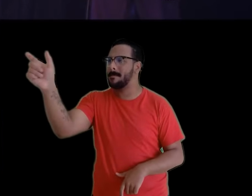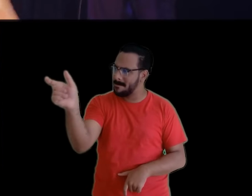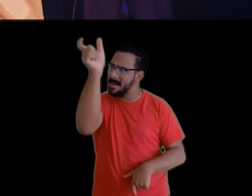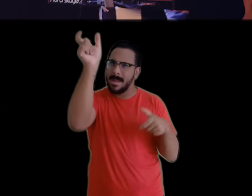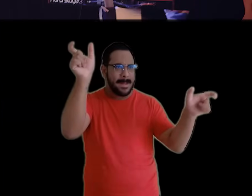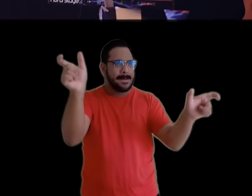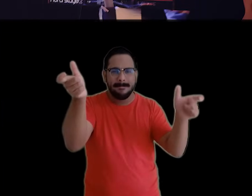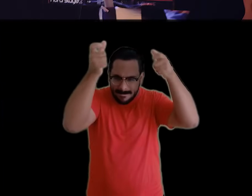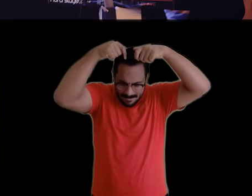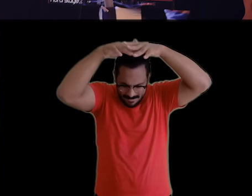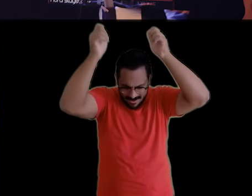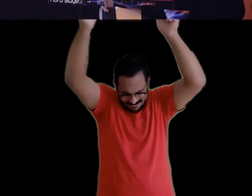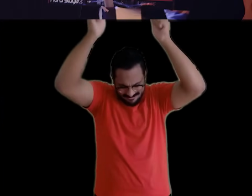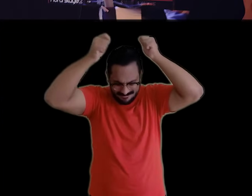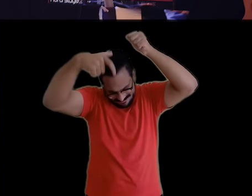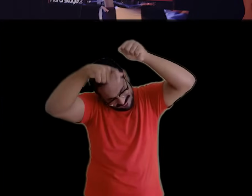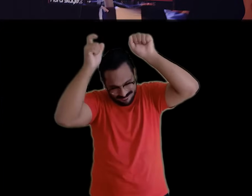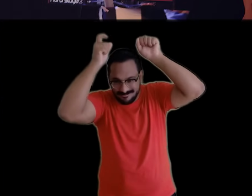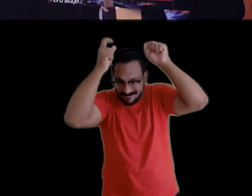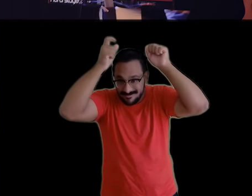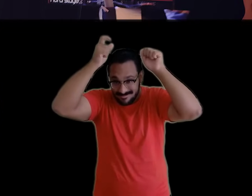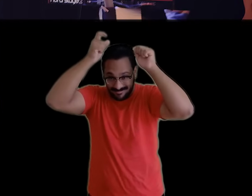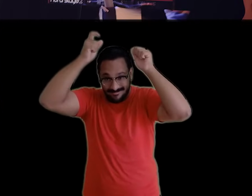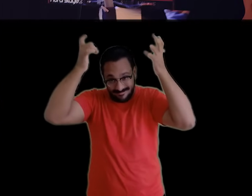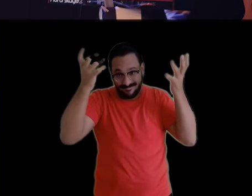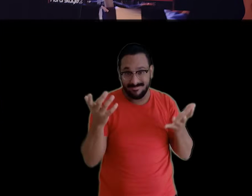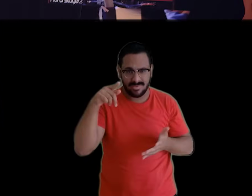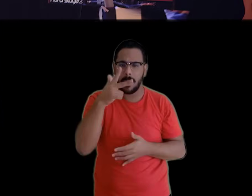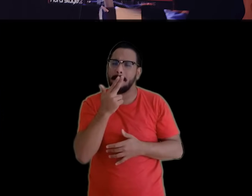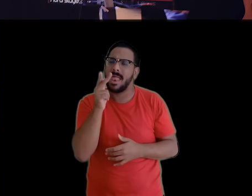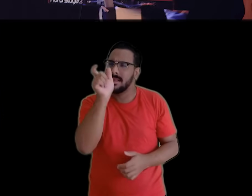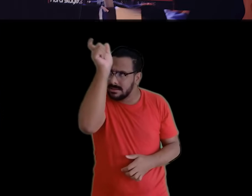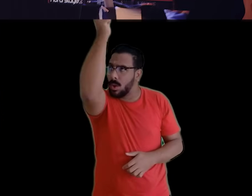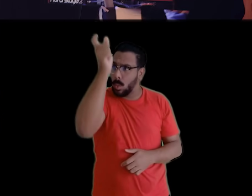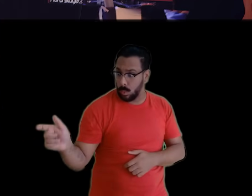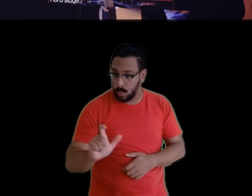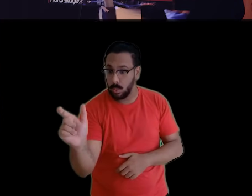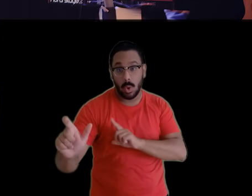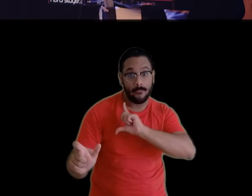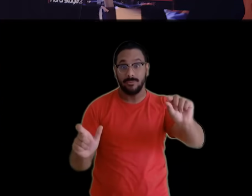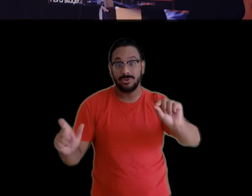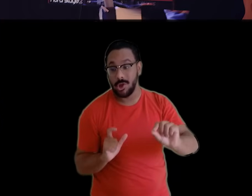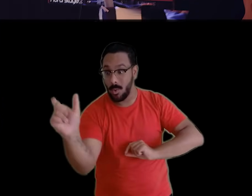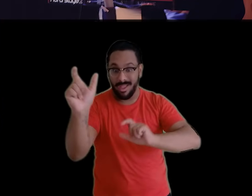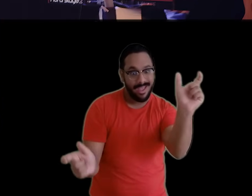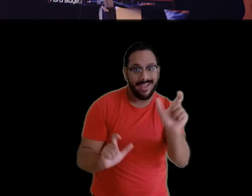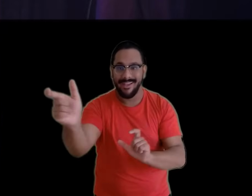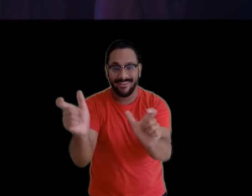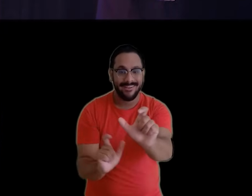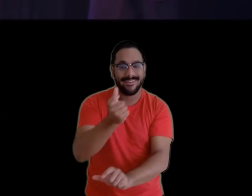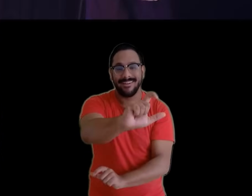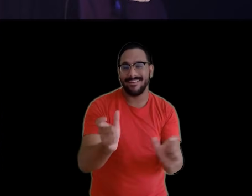jardim. Guardei uma palavra aqui no meu chapéu e ela fugiu, foi